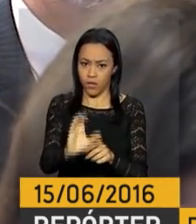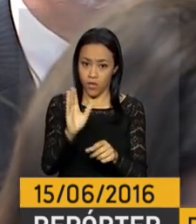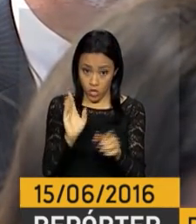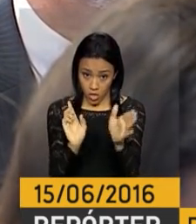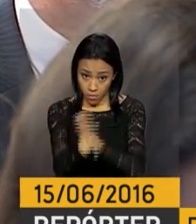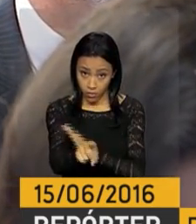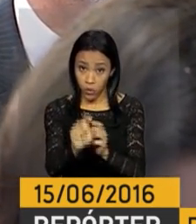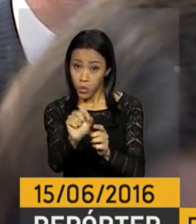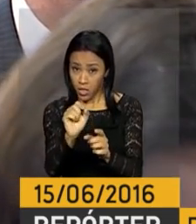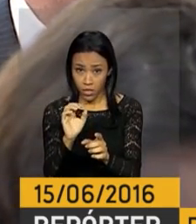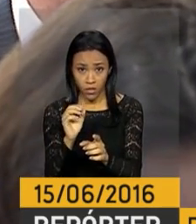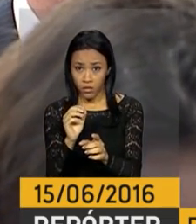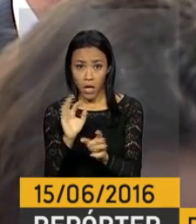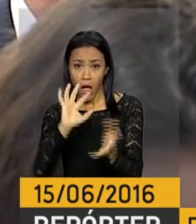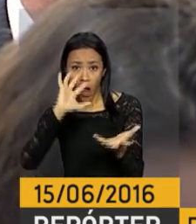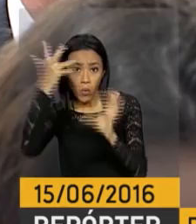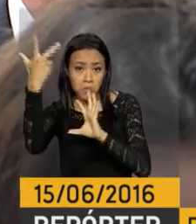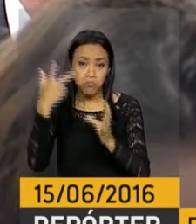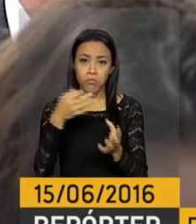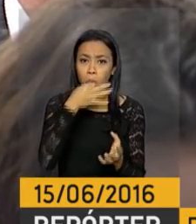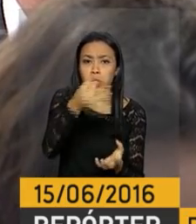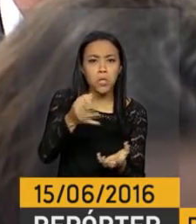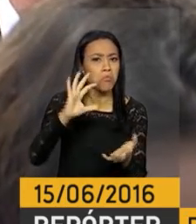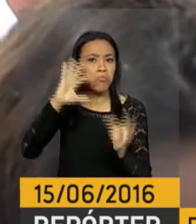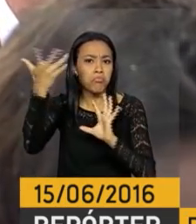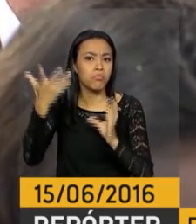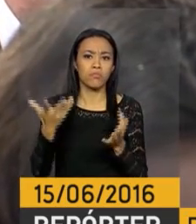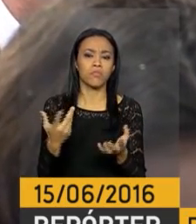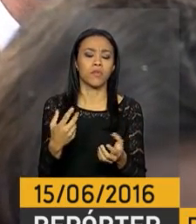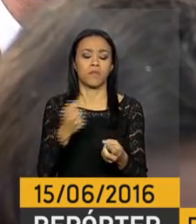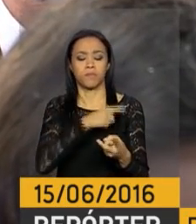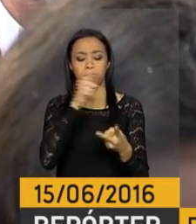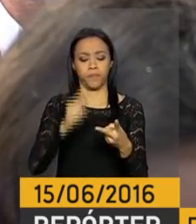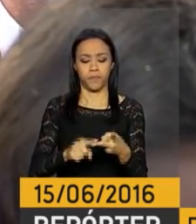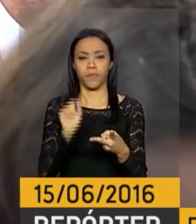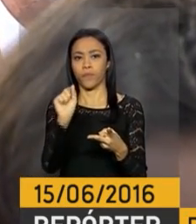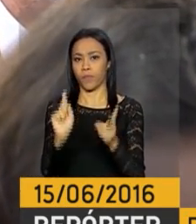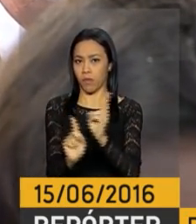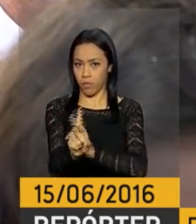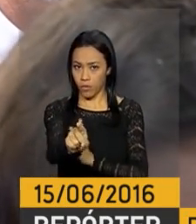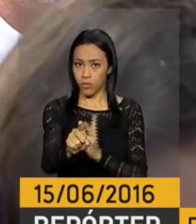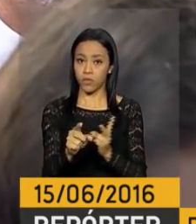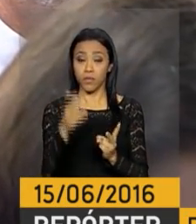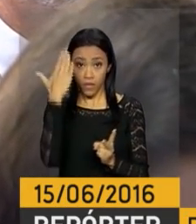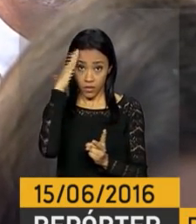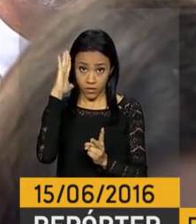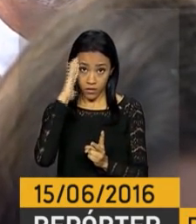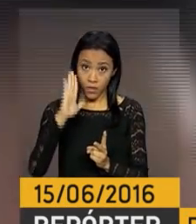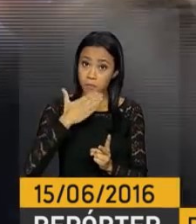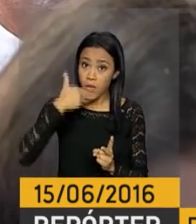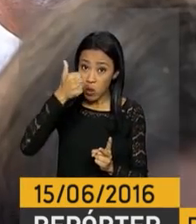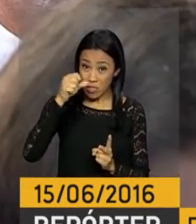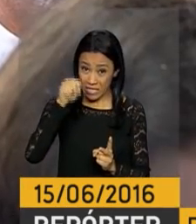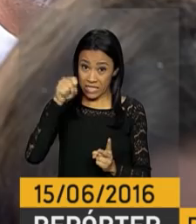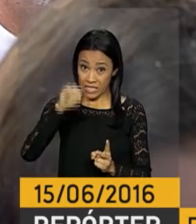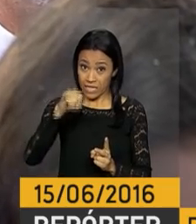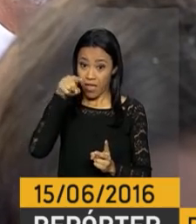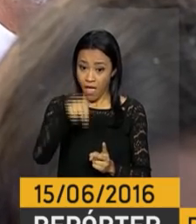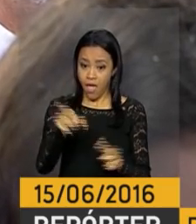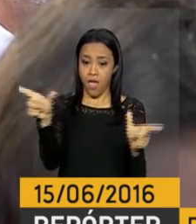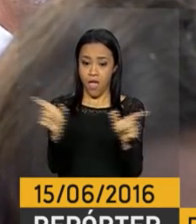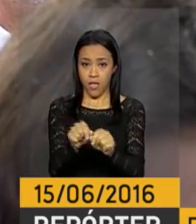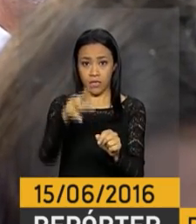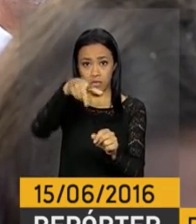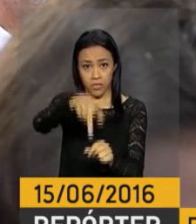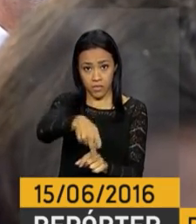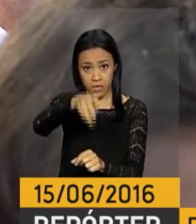para que o senhor mudasse de opinião, porque o senhor mudou de opinião e a segunda questão é também entender um pouco melhor se esta PEC é aprovada